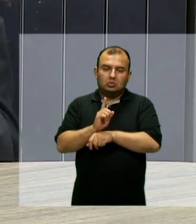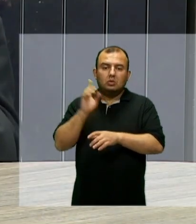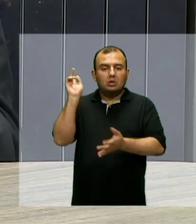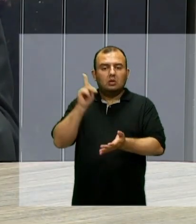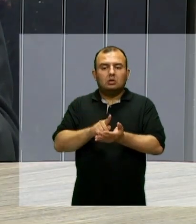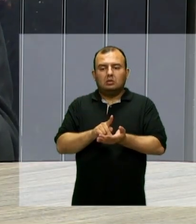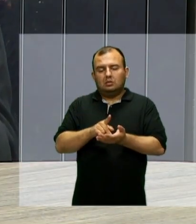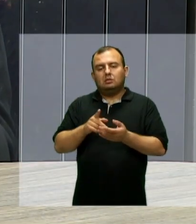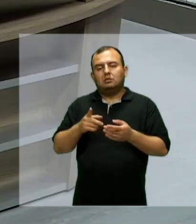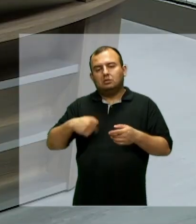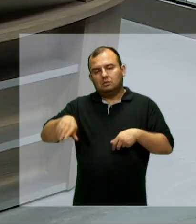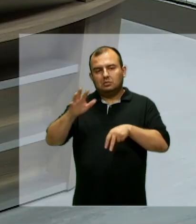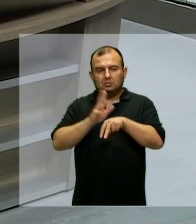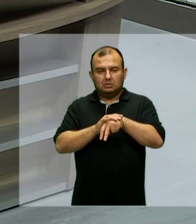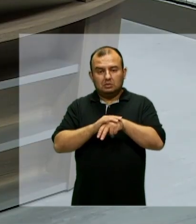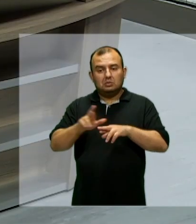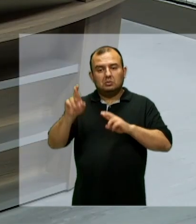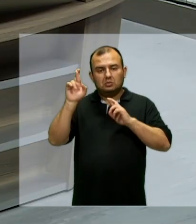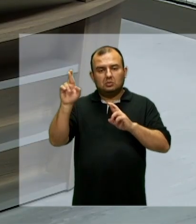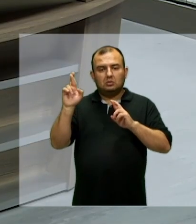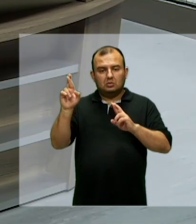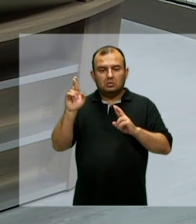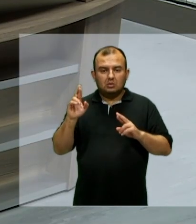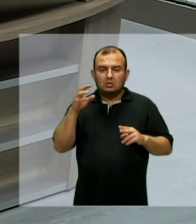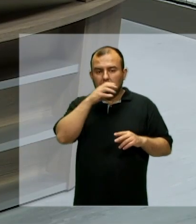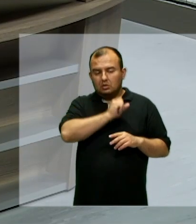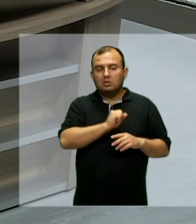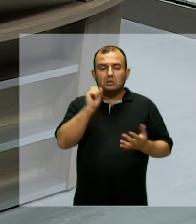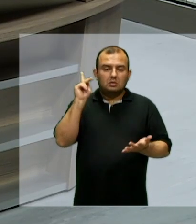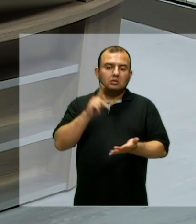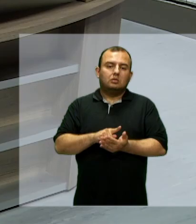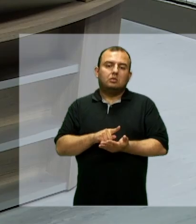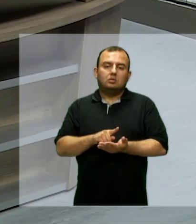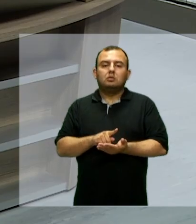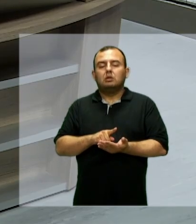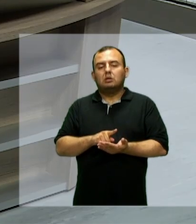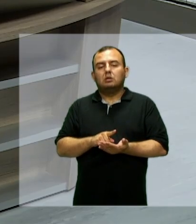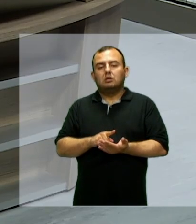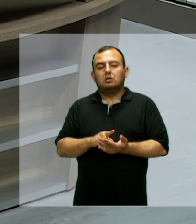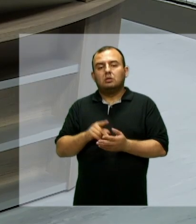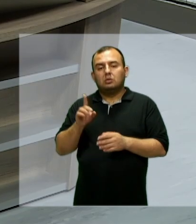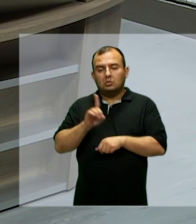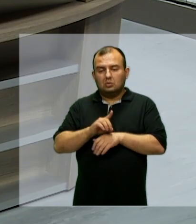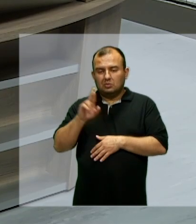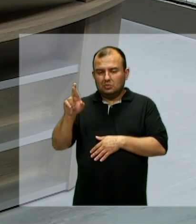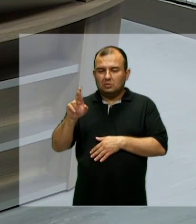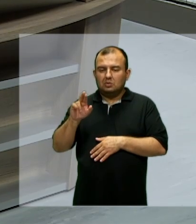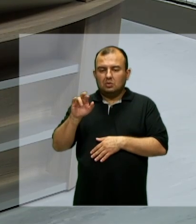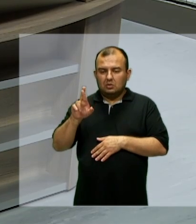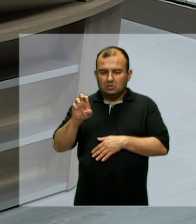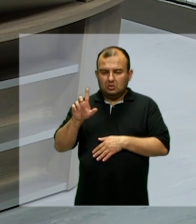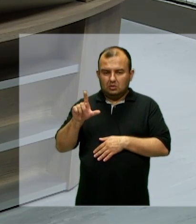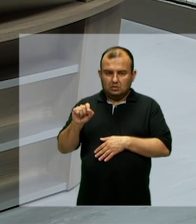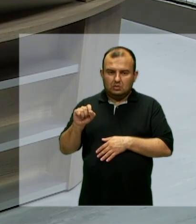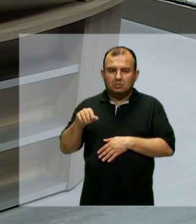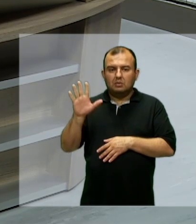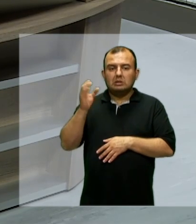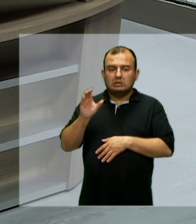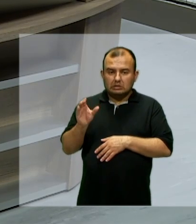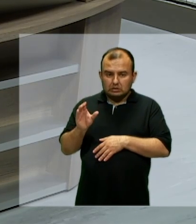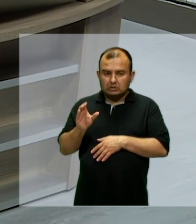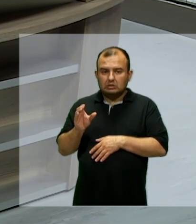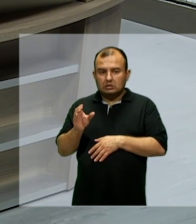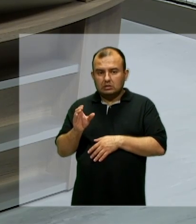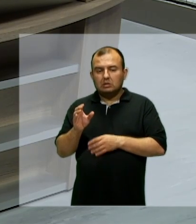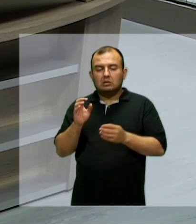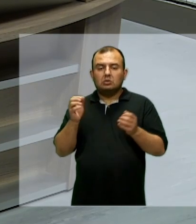realidade das nossas pacientes. Que coisa boa. Tomara que seja logo uma realidade, Dr. Jorge, porque quanto mais ciência a gente tiver, ela